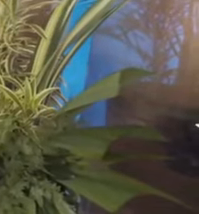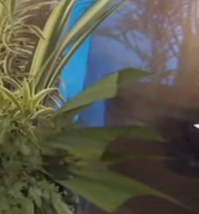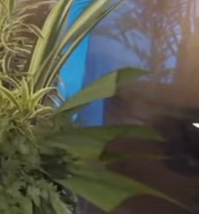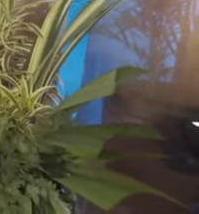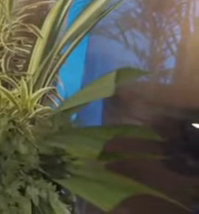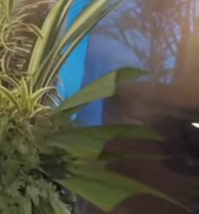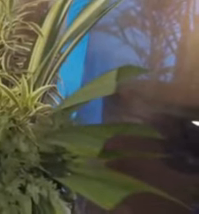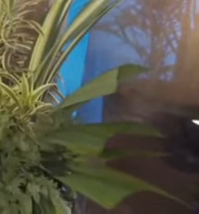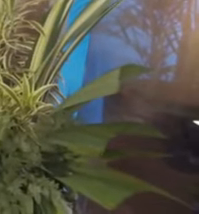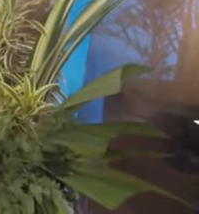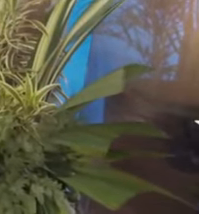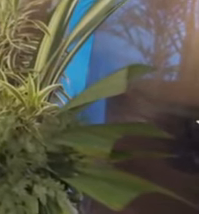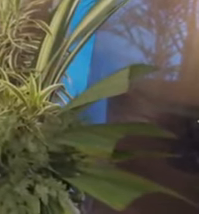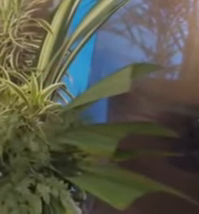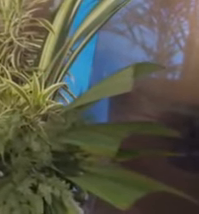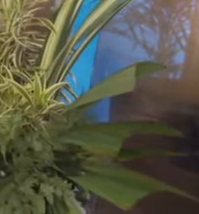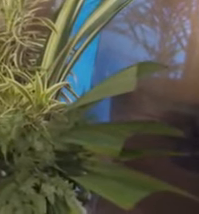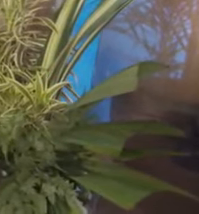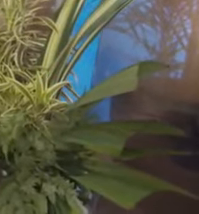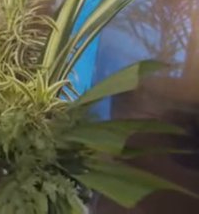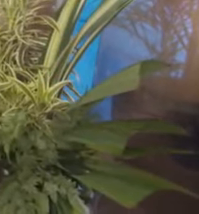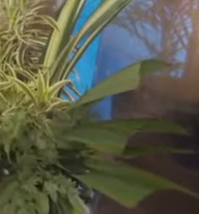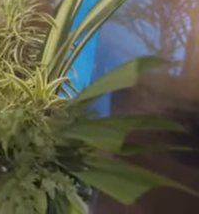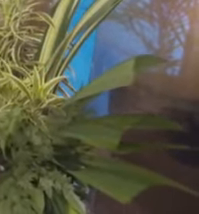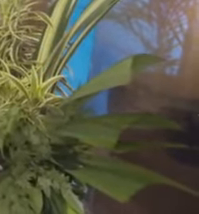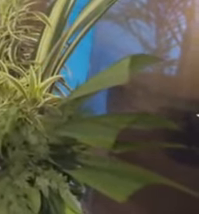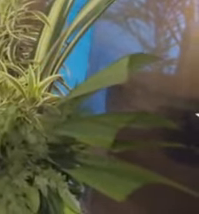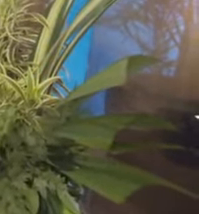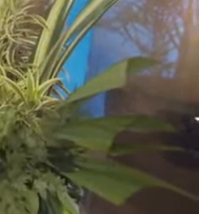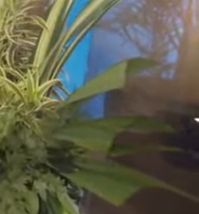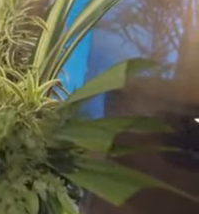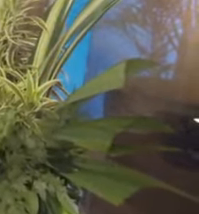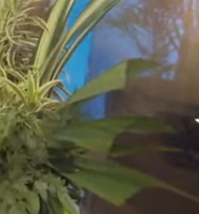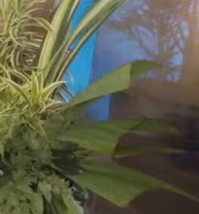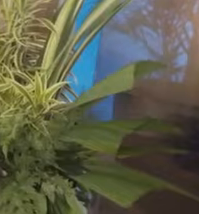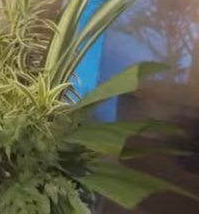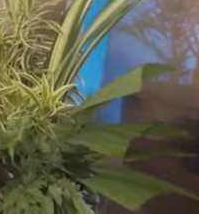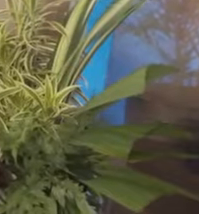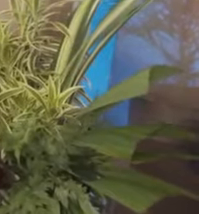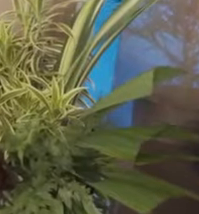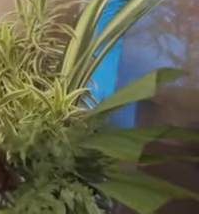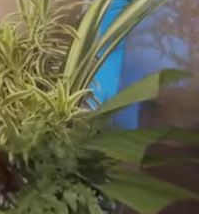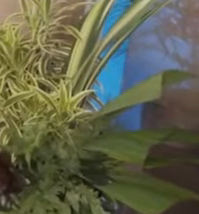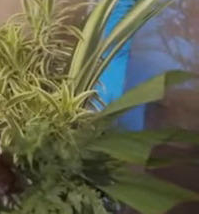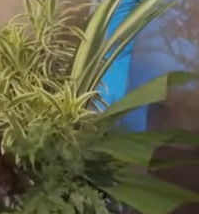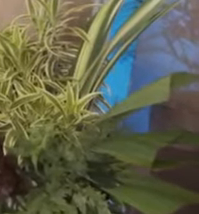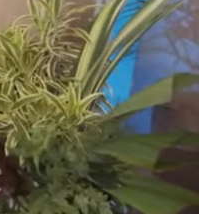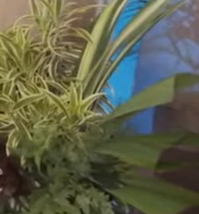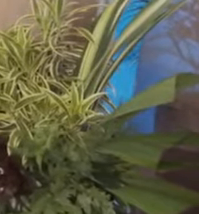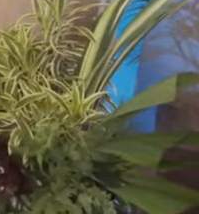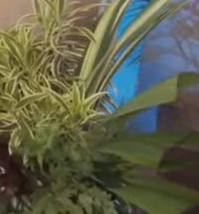no reflexo. Se parecer sem nexo, é porque somos inverso.